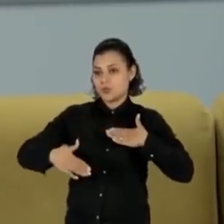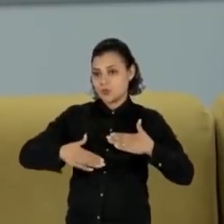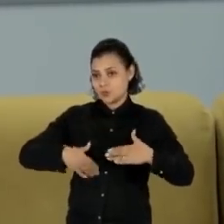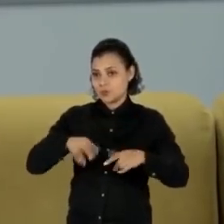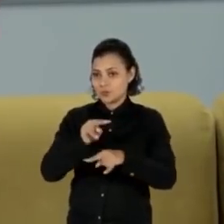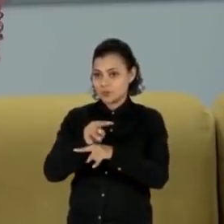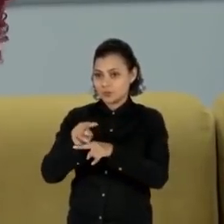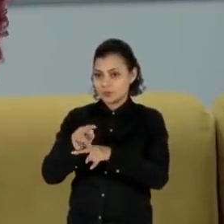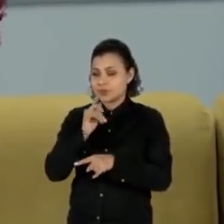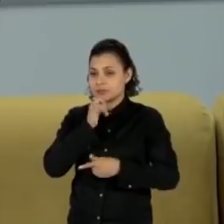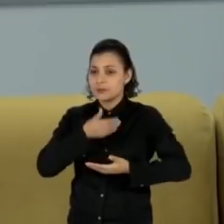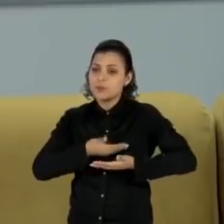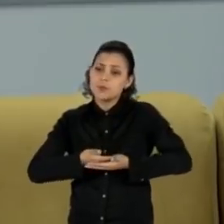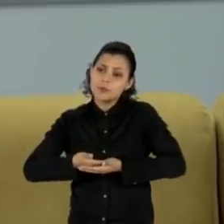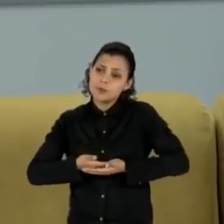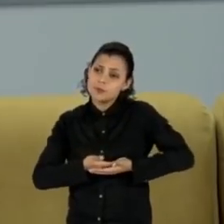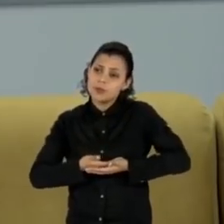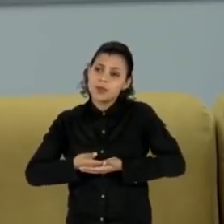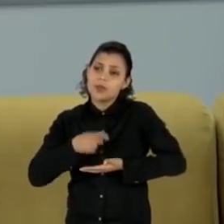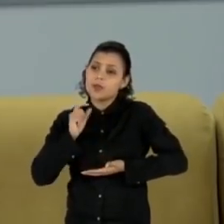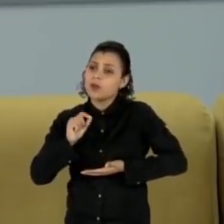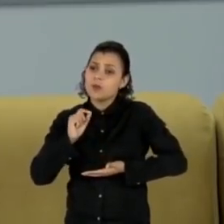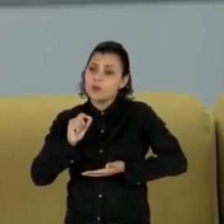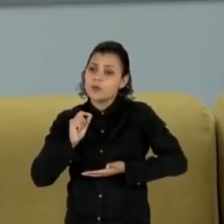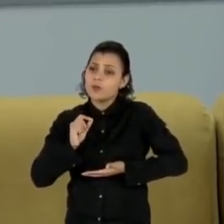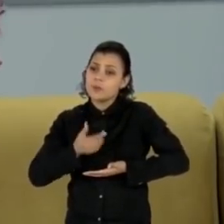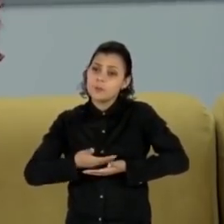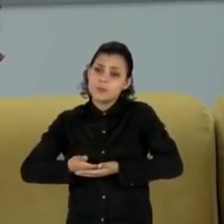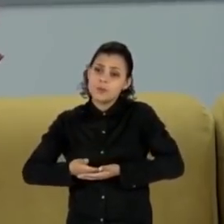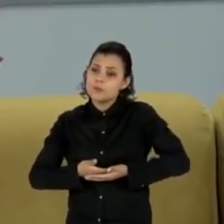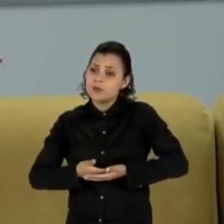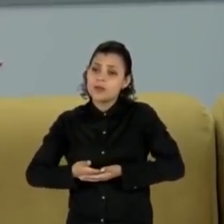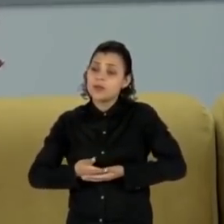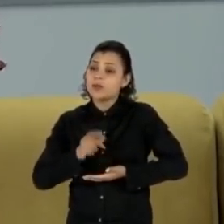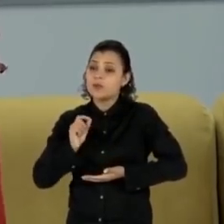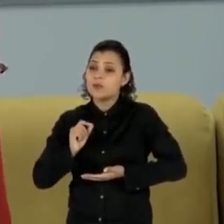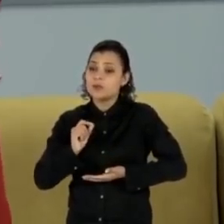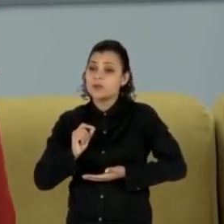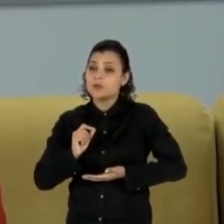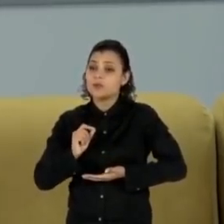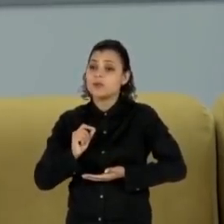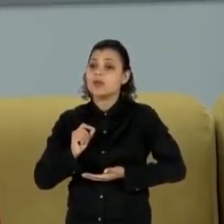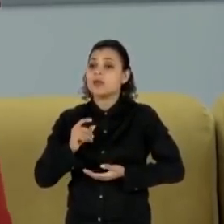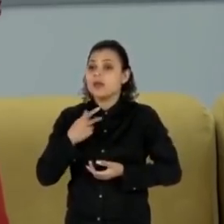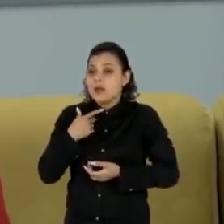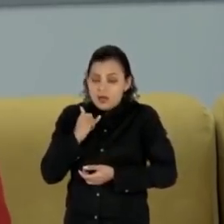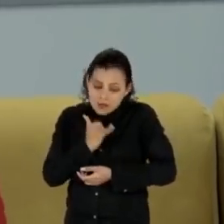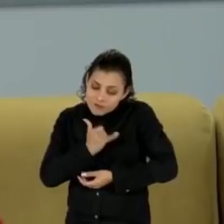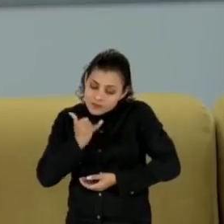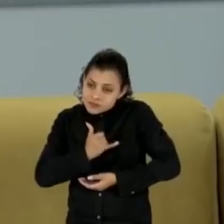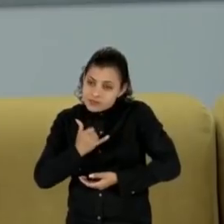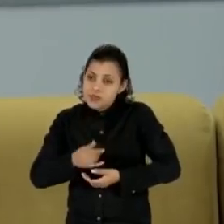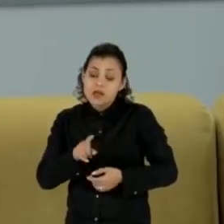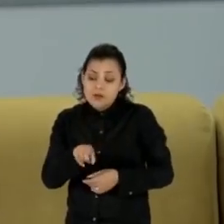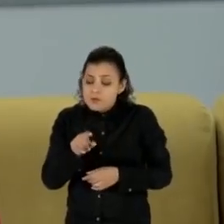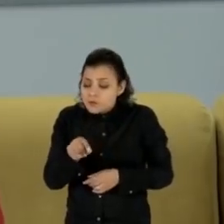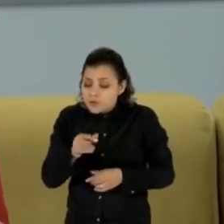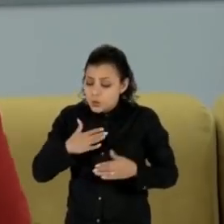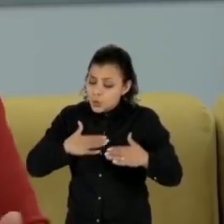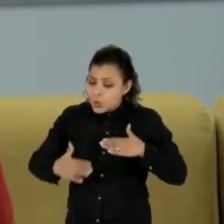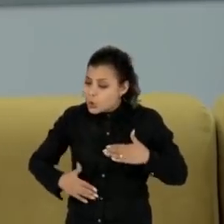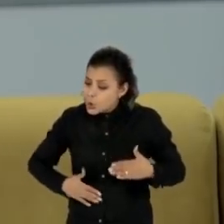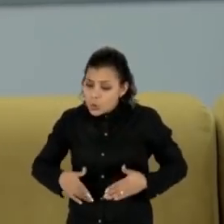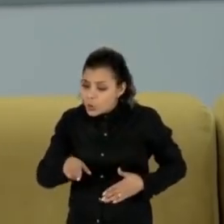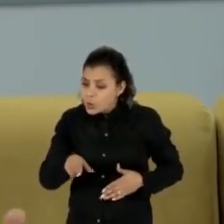prevenção tão com bebês por exemplo é possível trabalhar é a questão de dizer qual é a parte do corpo que